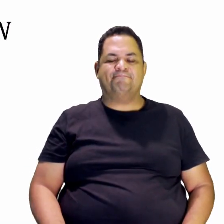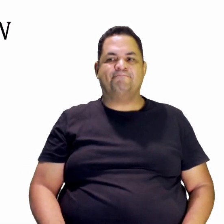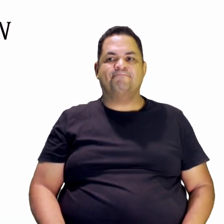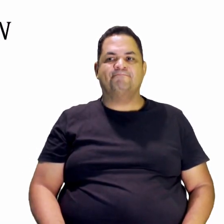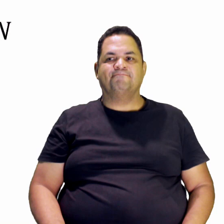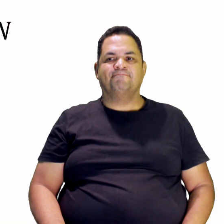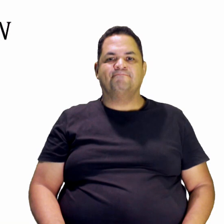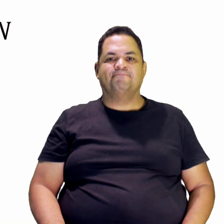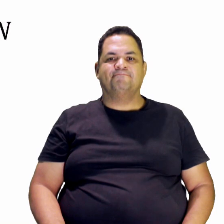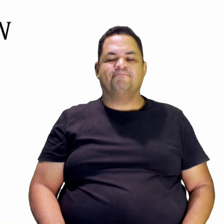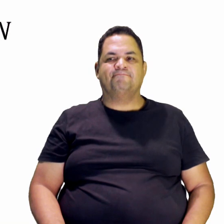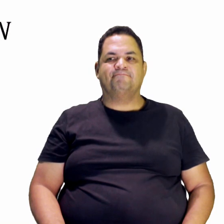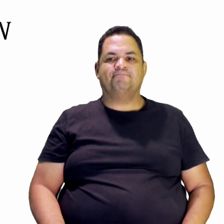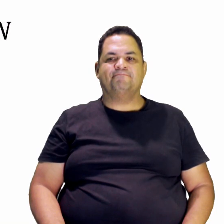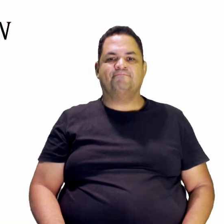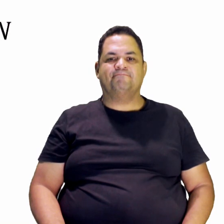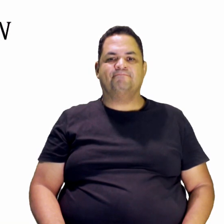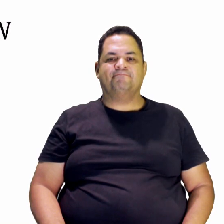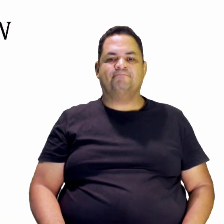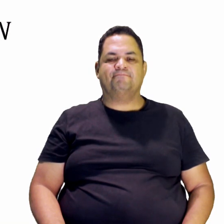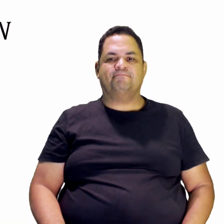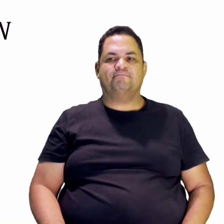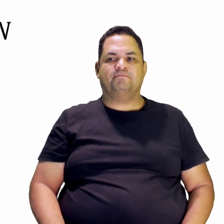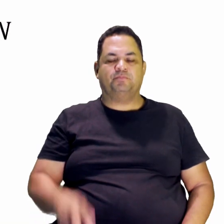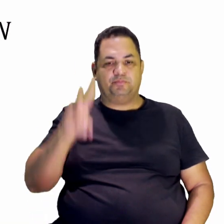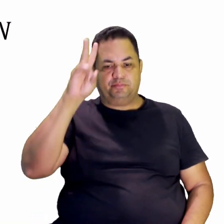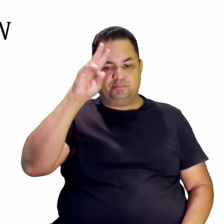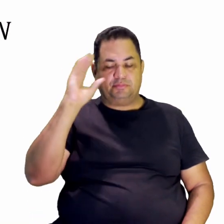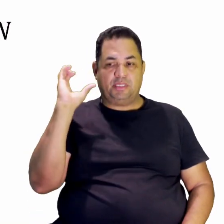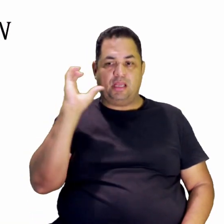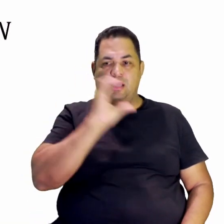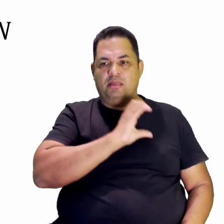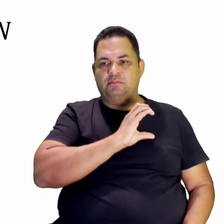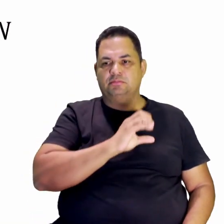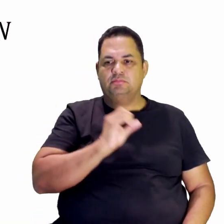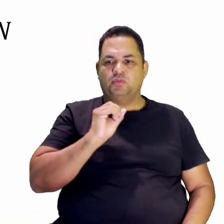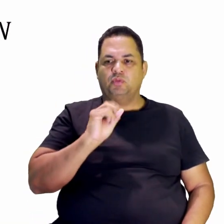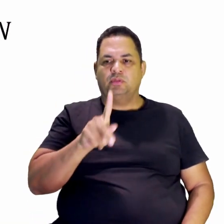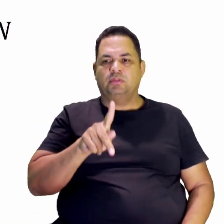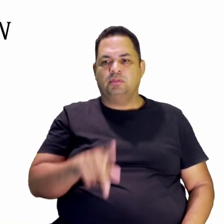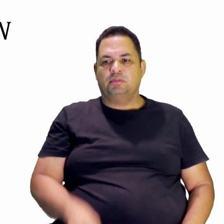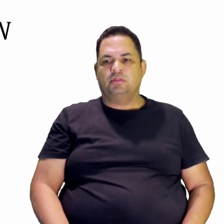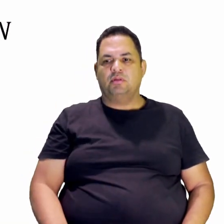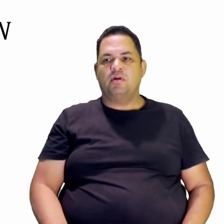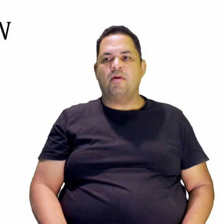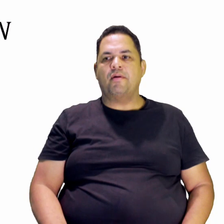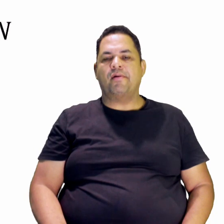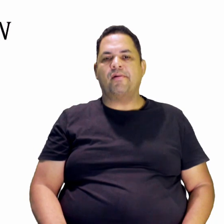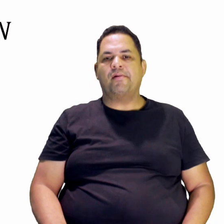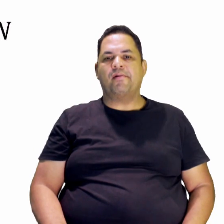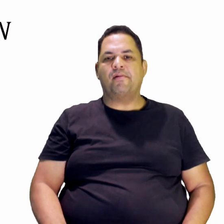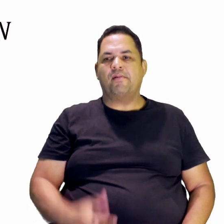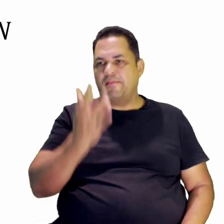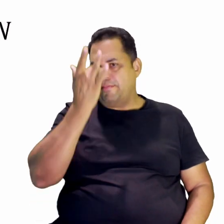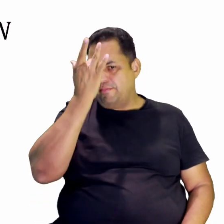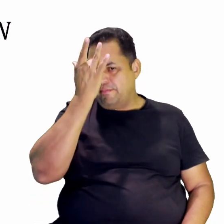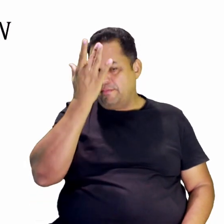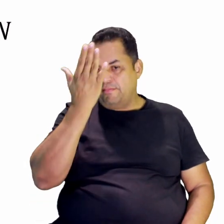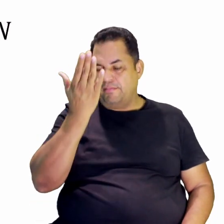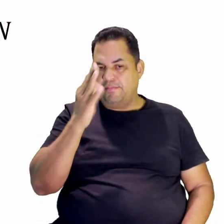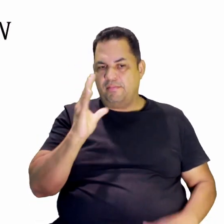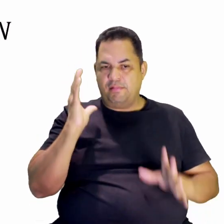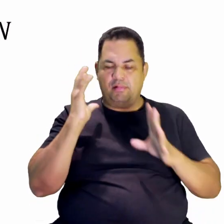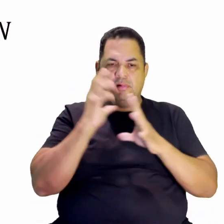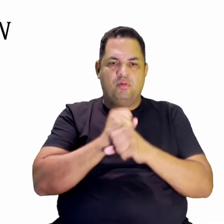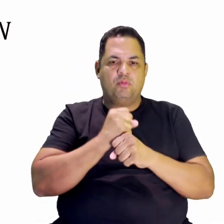zoom pitagórico para vocês, né? Só para lembrar, para ser rápido. Ok? Então, olha bem, ficou fácil da gente